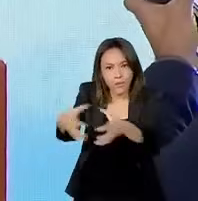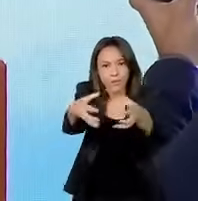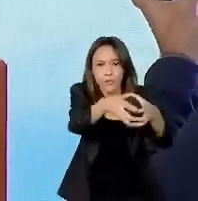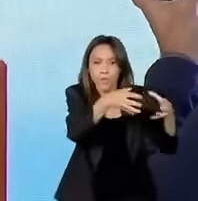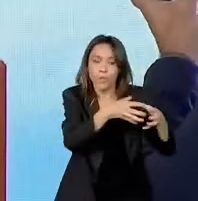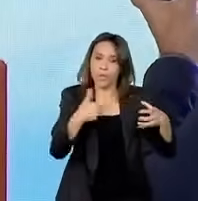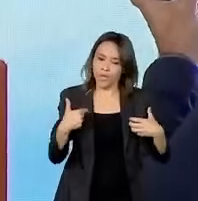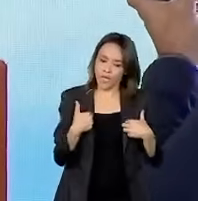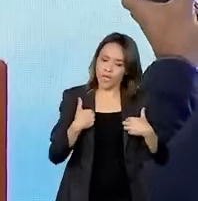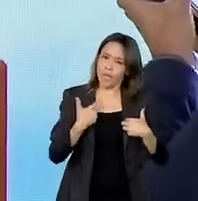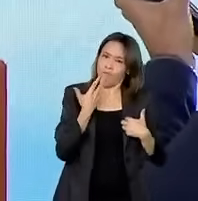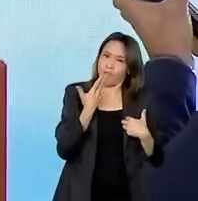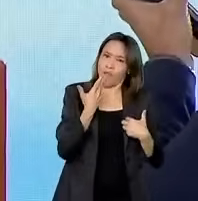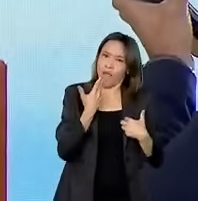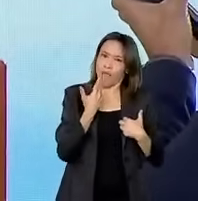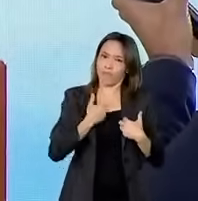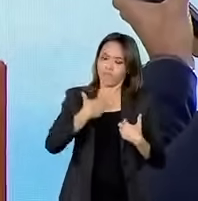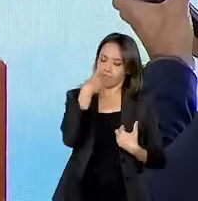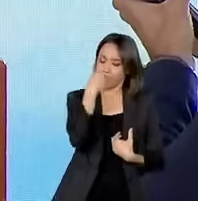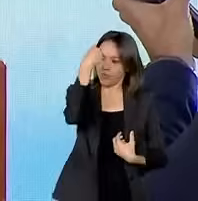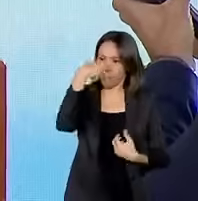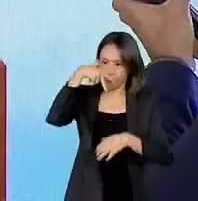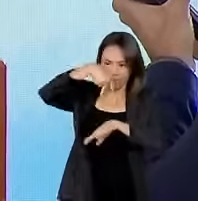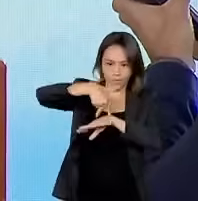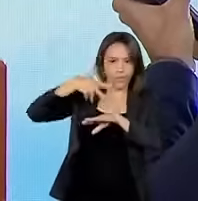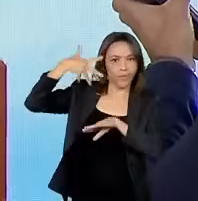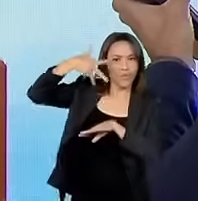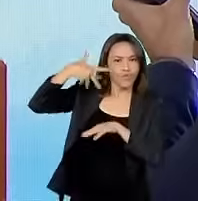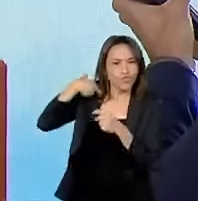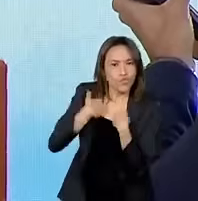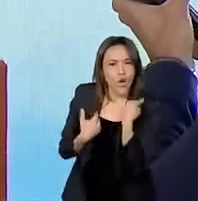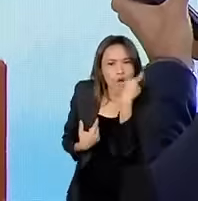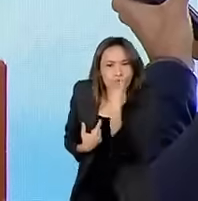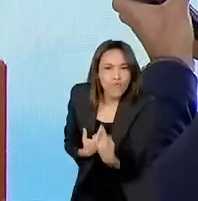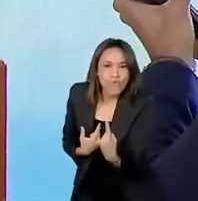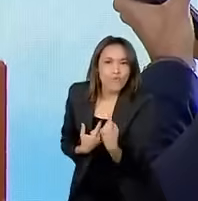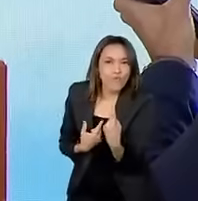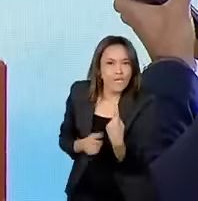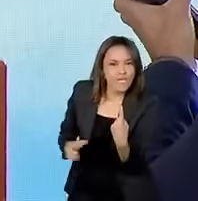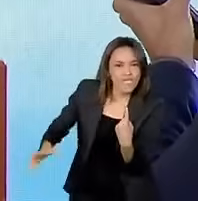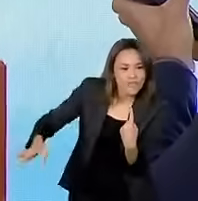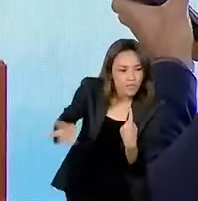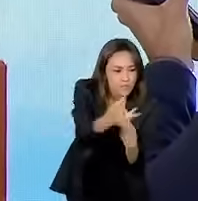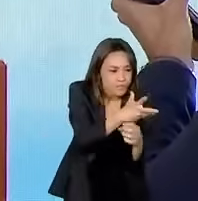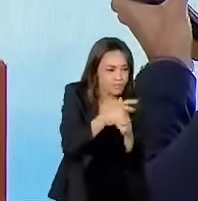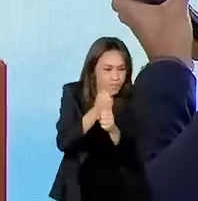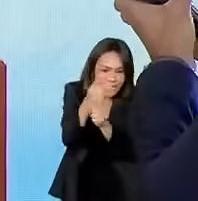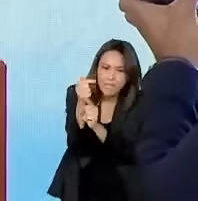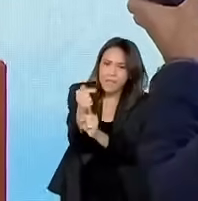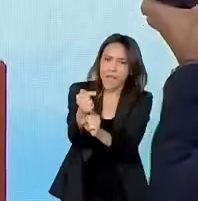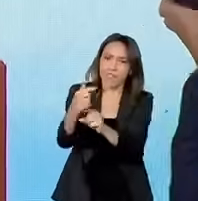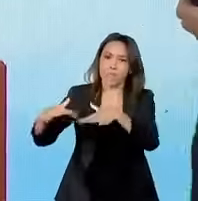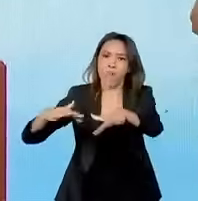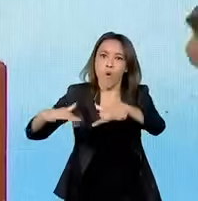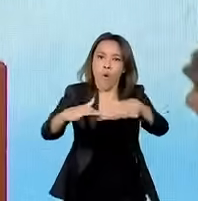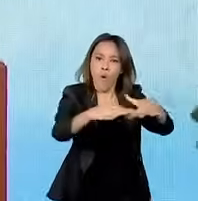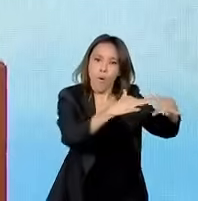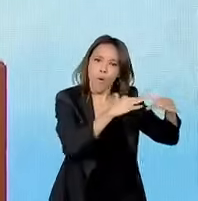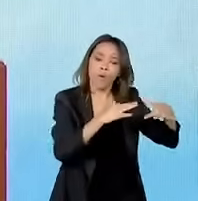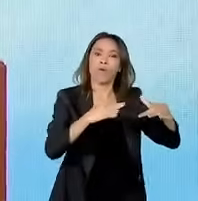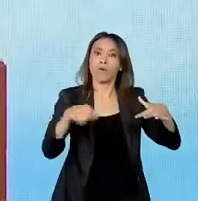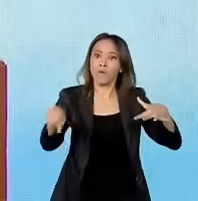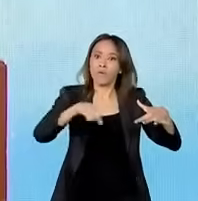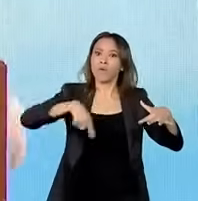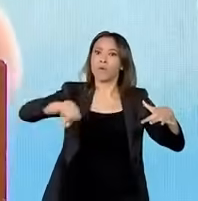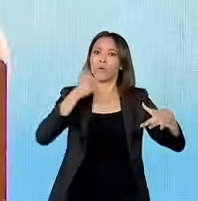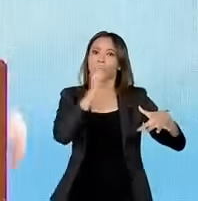justo que eu, fazendo uso da palavra, tente representar sozinha esses 7 movimentos que, com muita luta, fez a